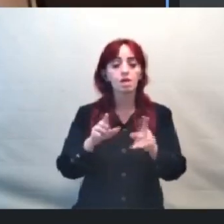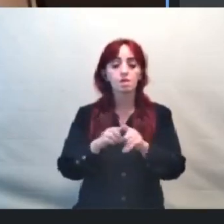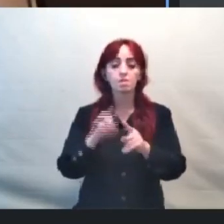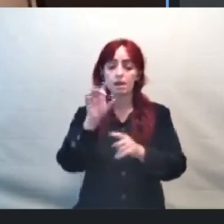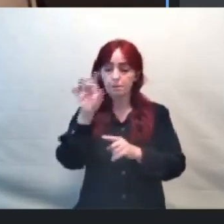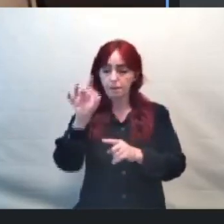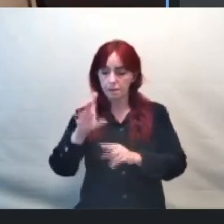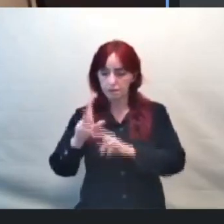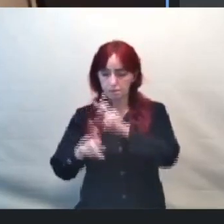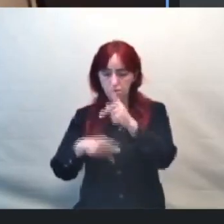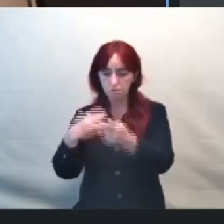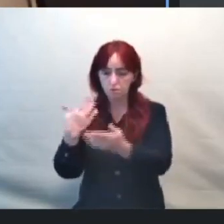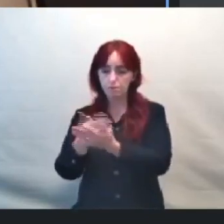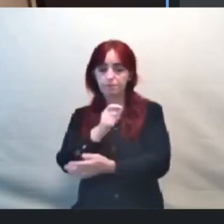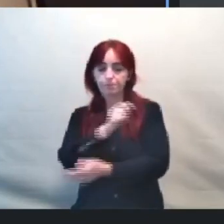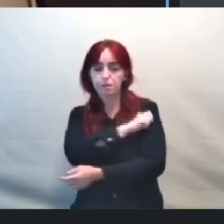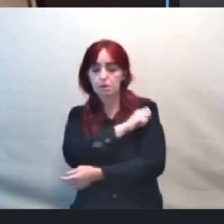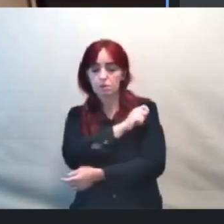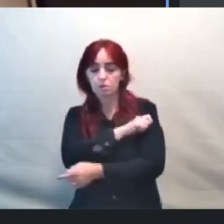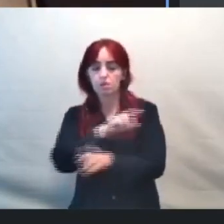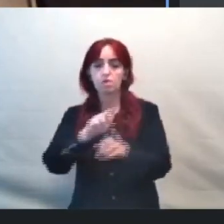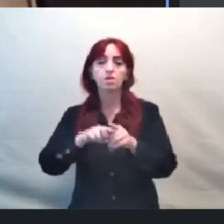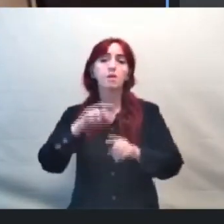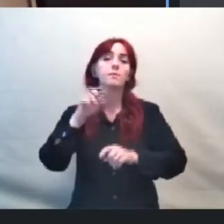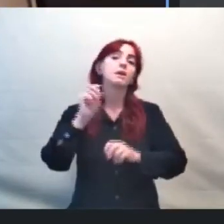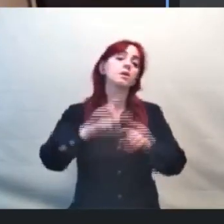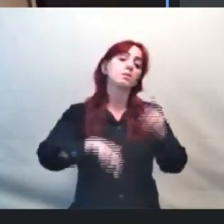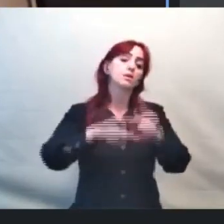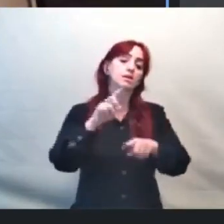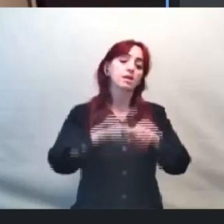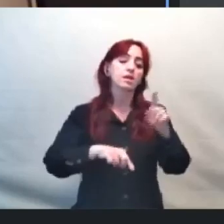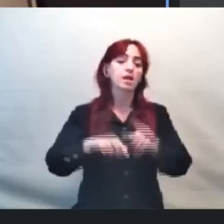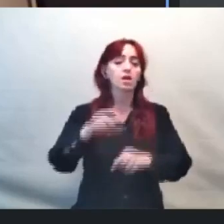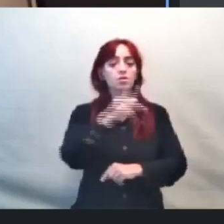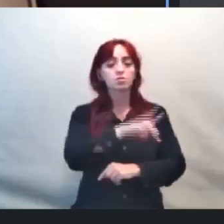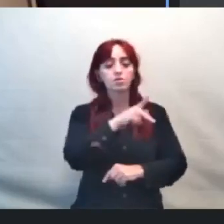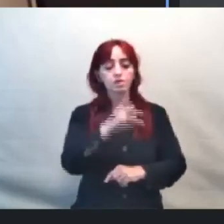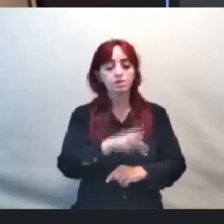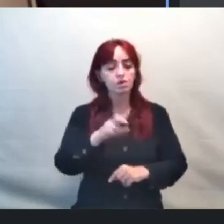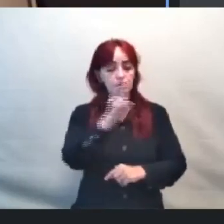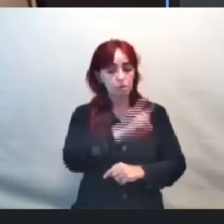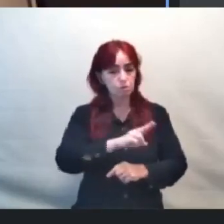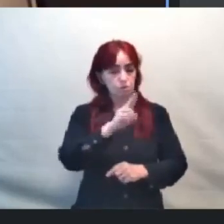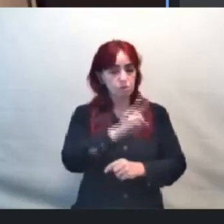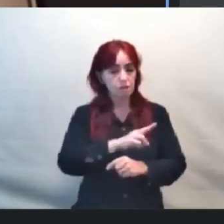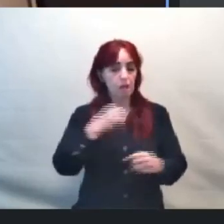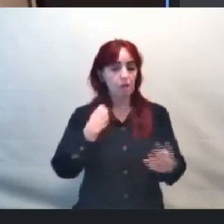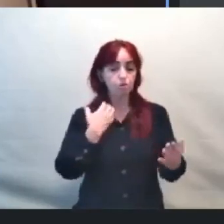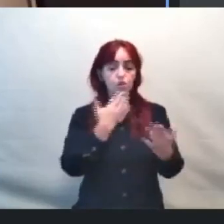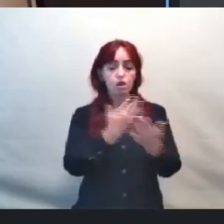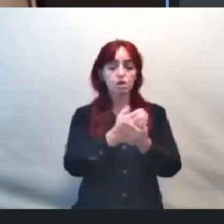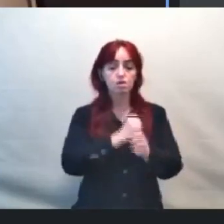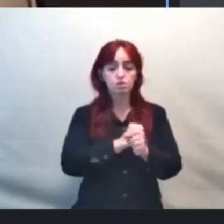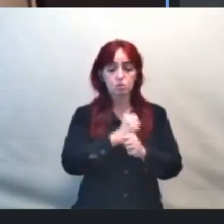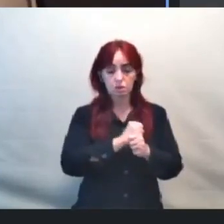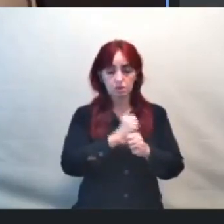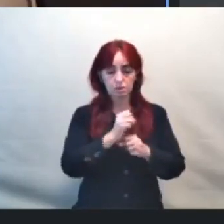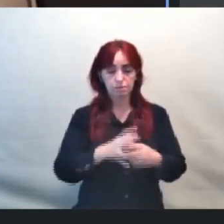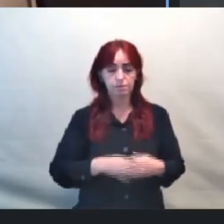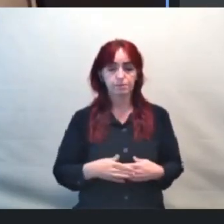nas atividades com os professores durante o ano letivo, né, como um todo, sob demanda das escolas.